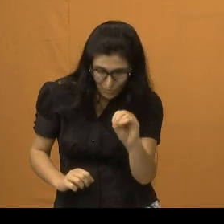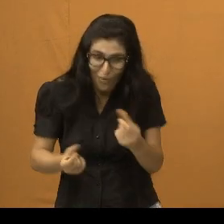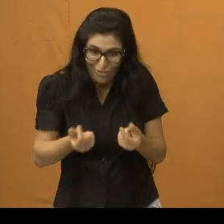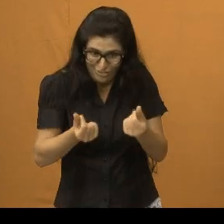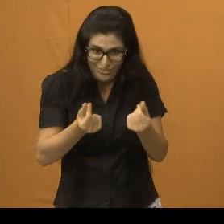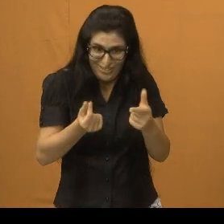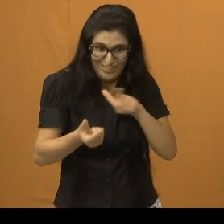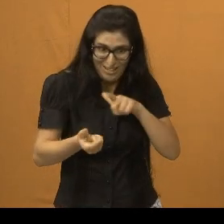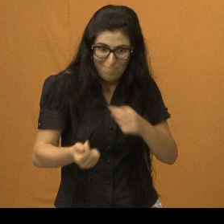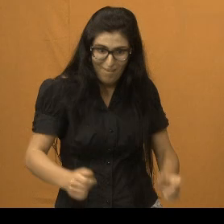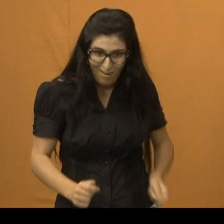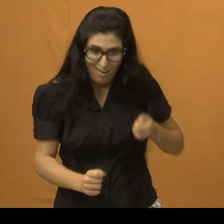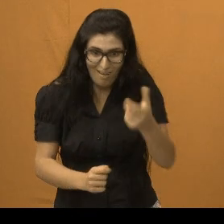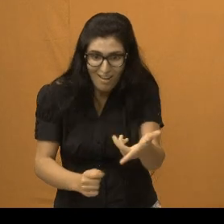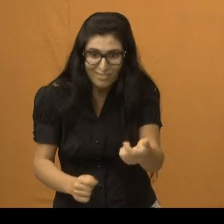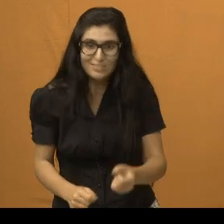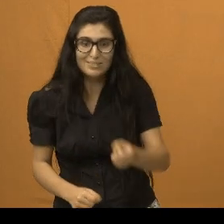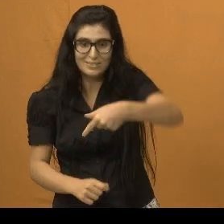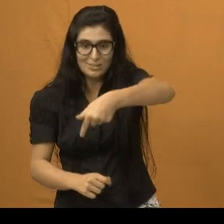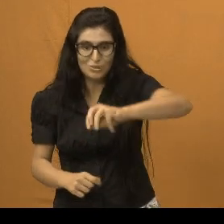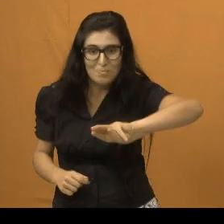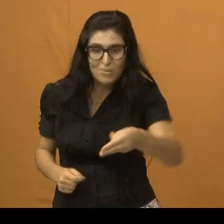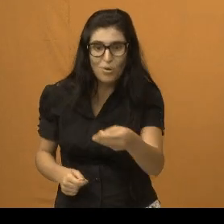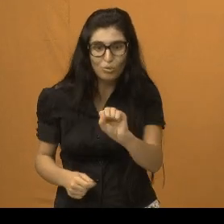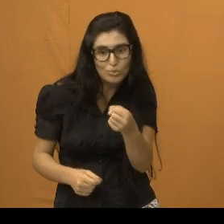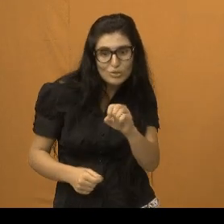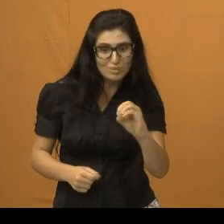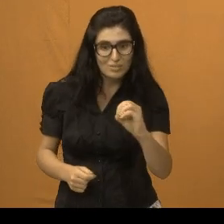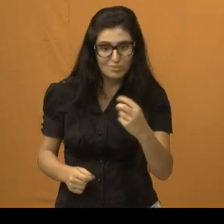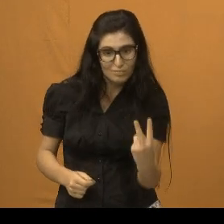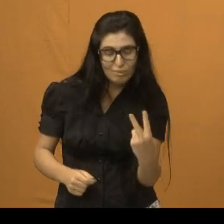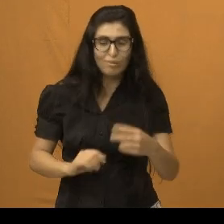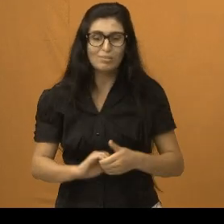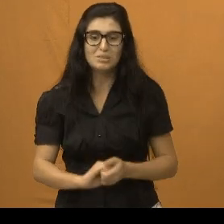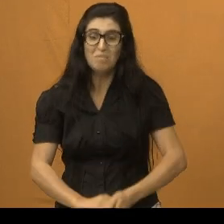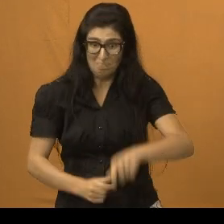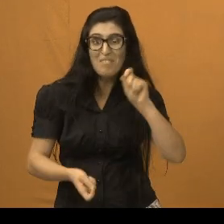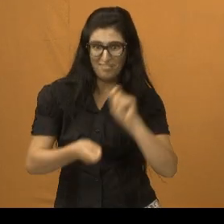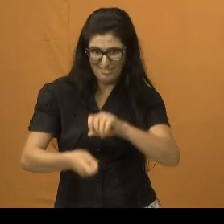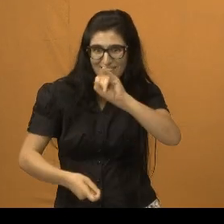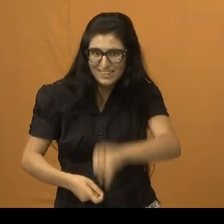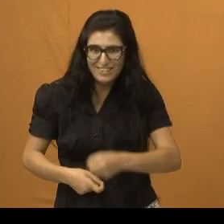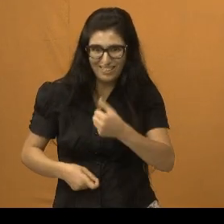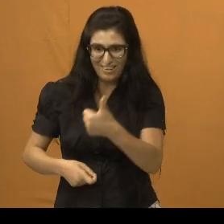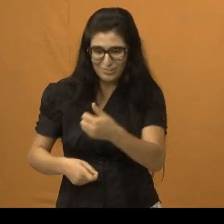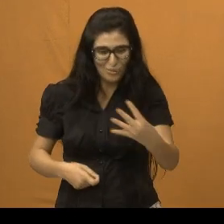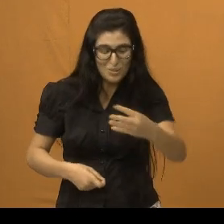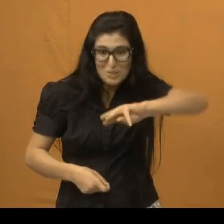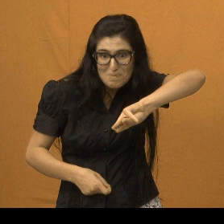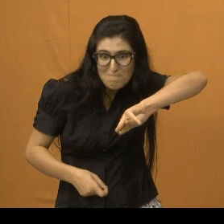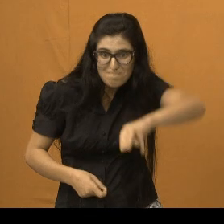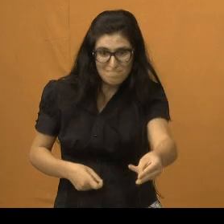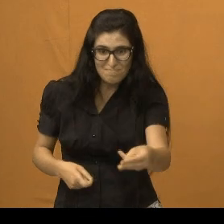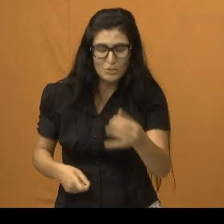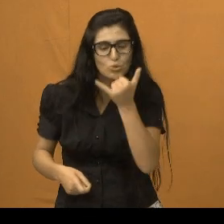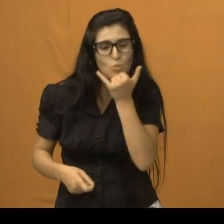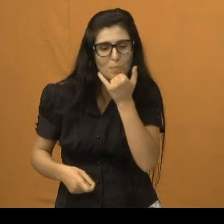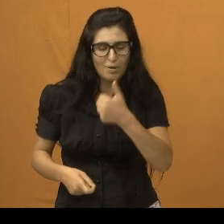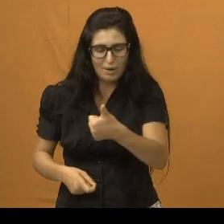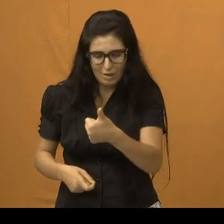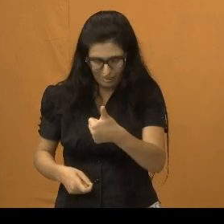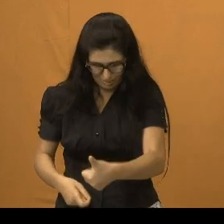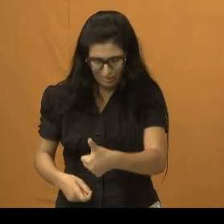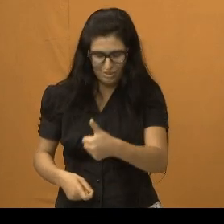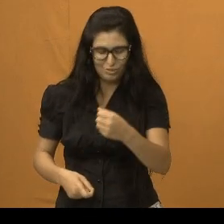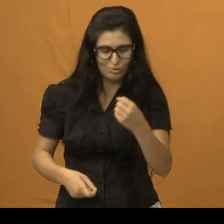previsto 7.802.000 e tivemos um realizado de 14.000, né, que dá nem 1%. Nas